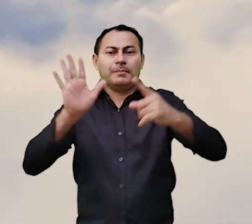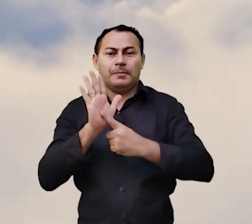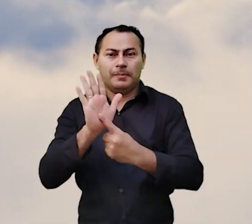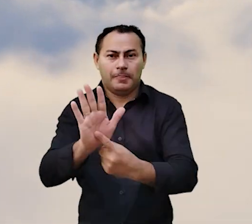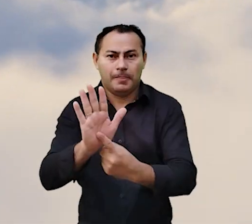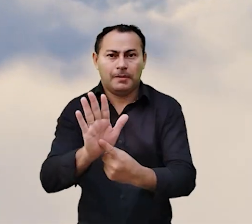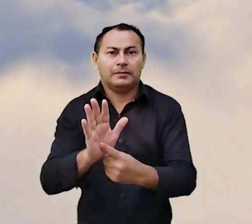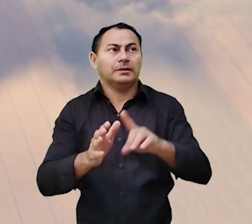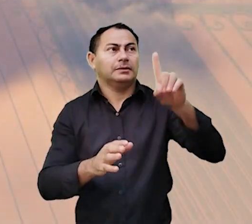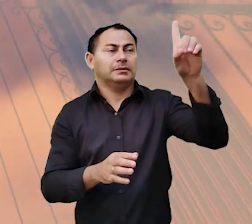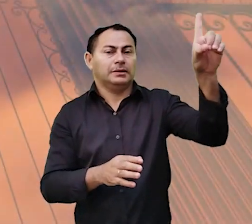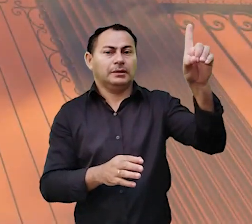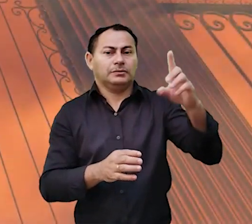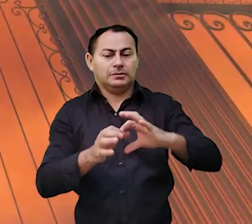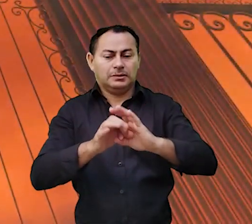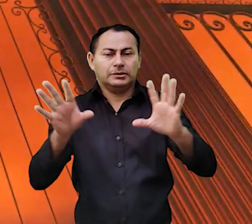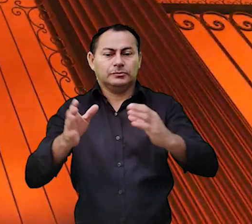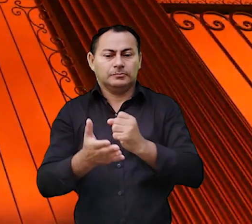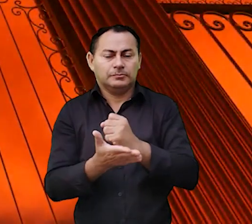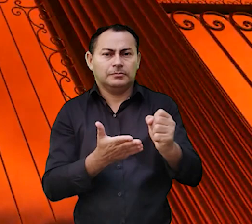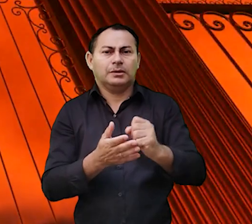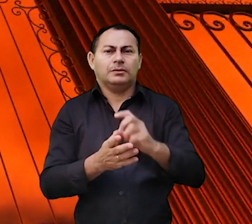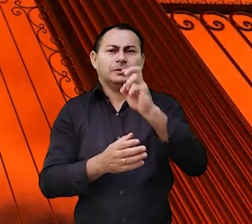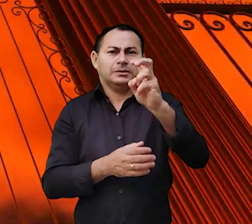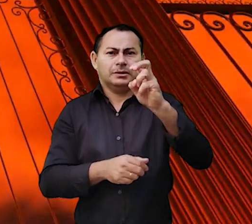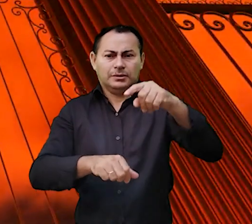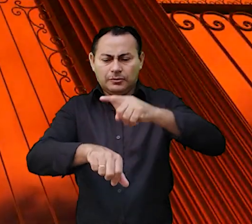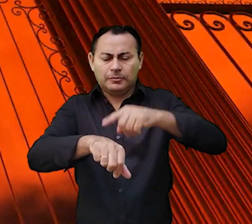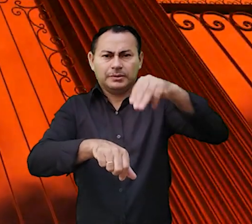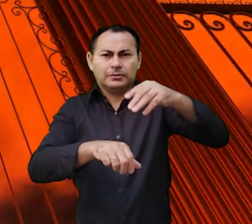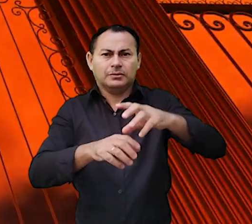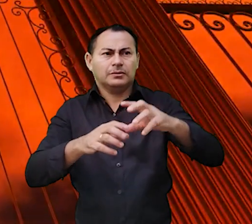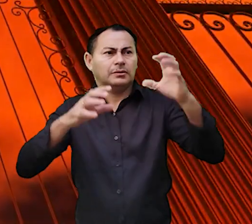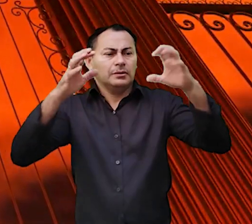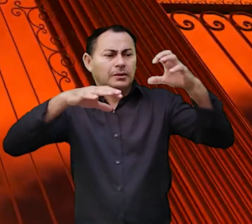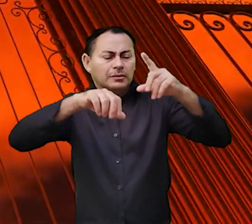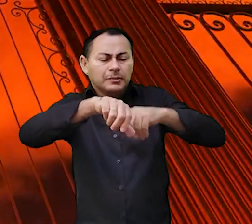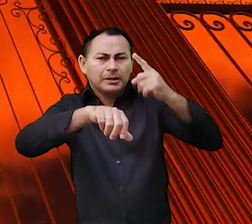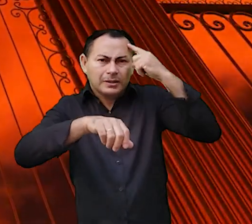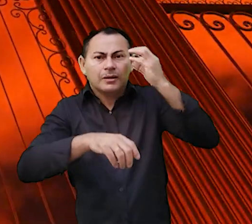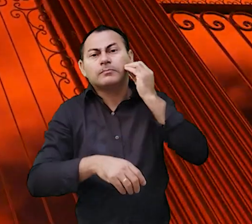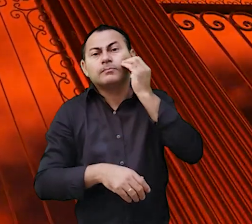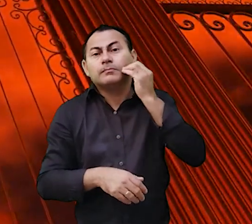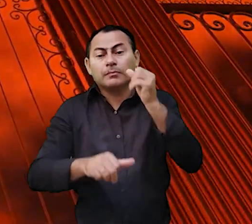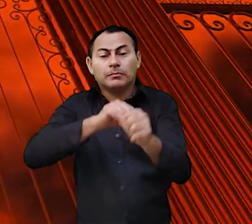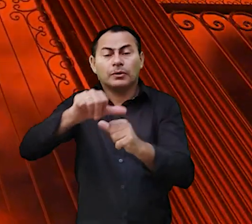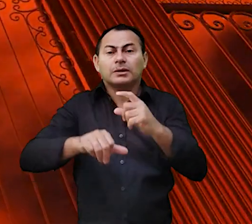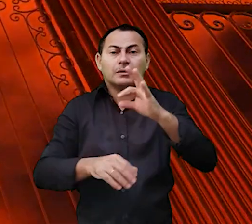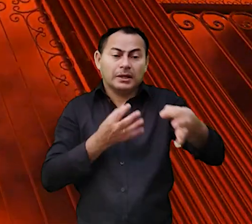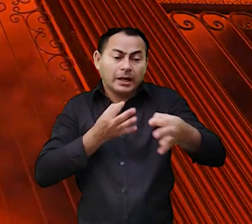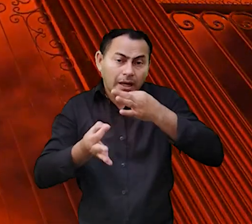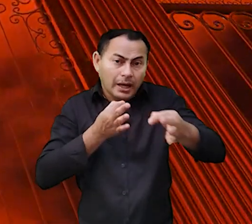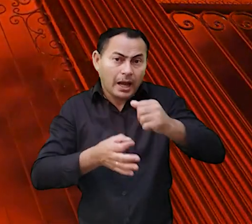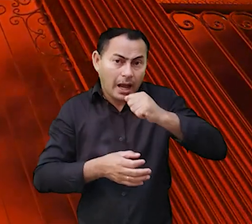esclarecidas. Deus o deixou passar uns 5 minutos no inferno, e essa experiência mudou a atitude dele em